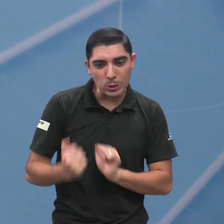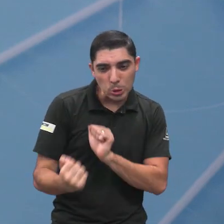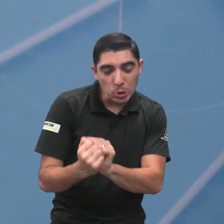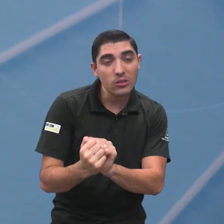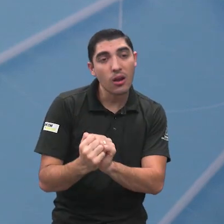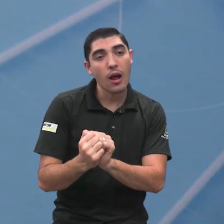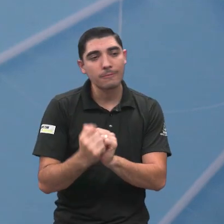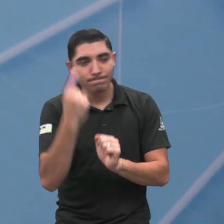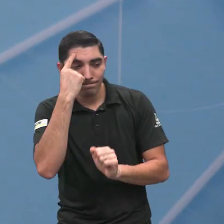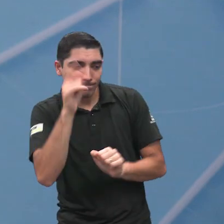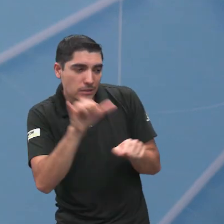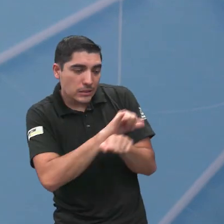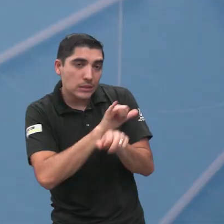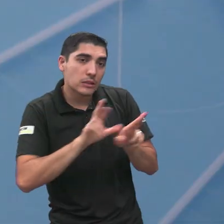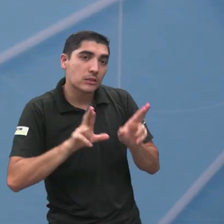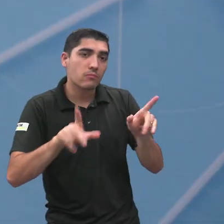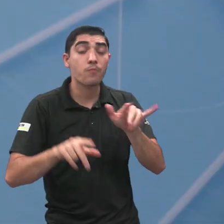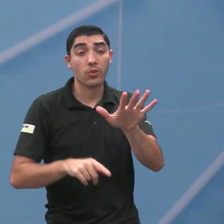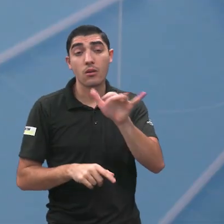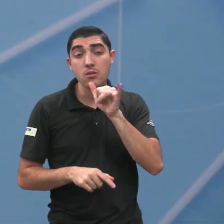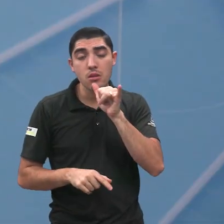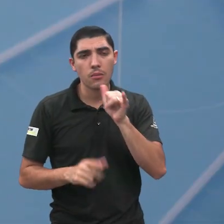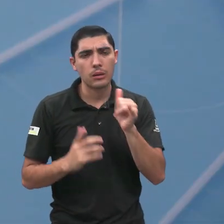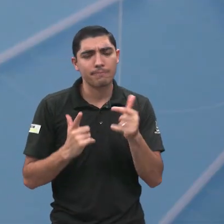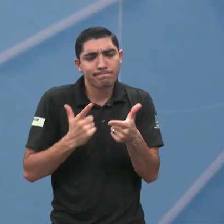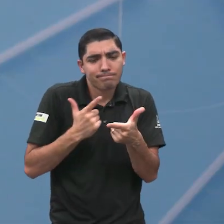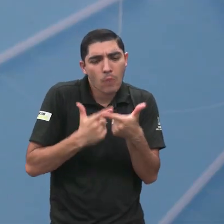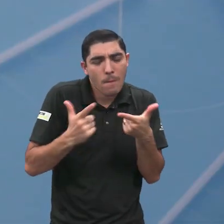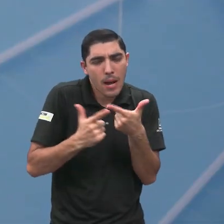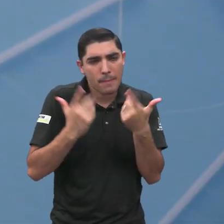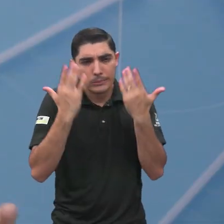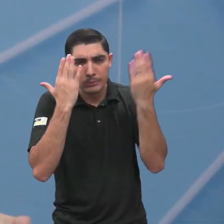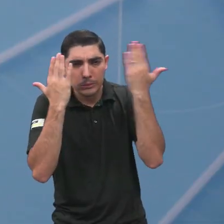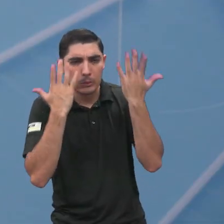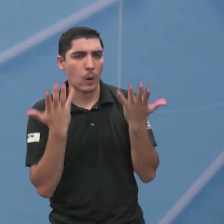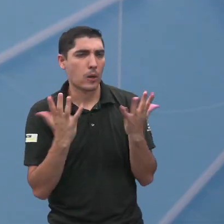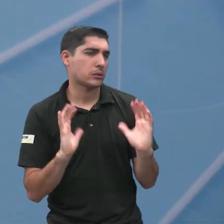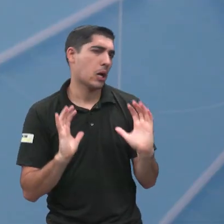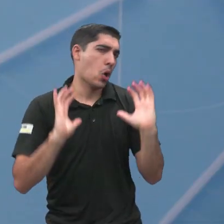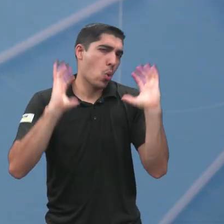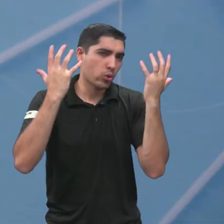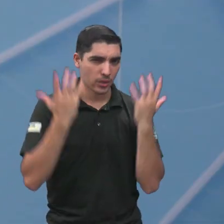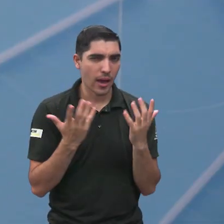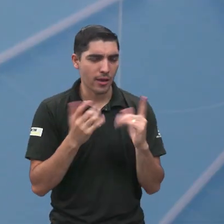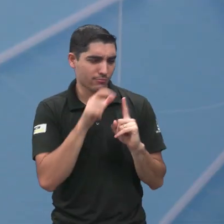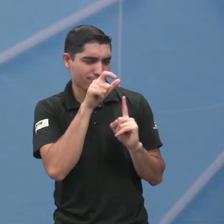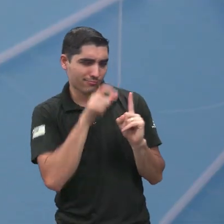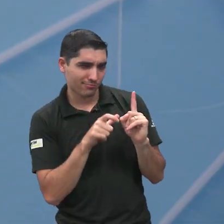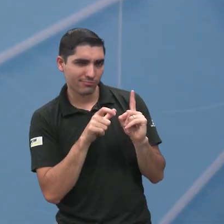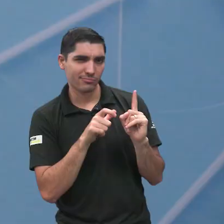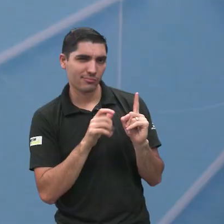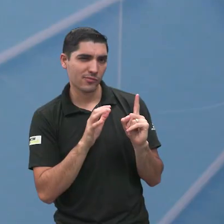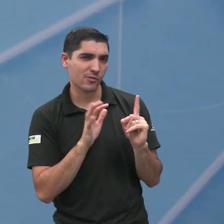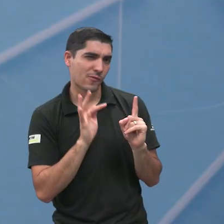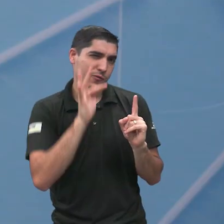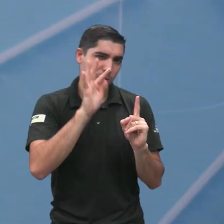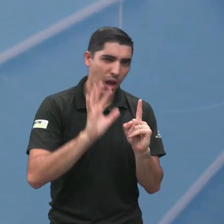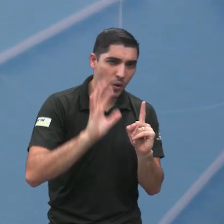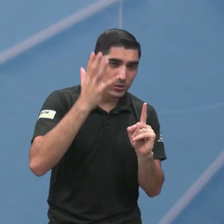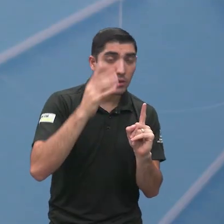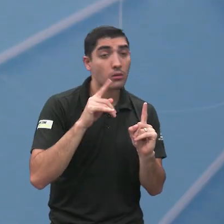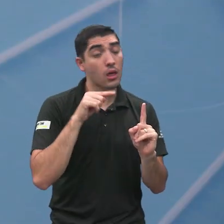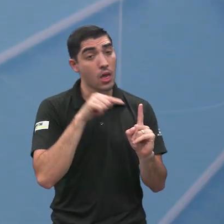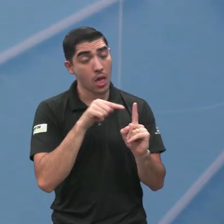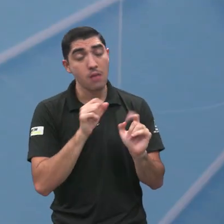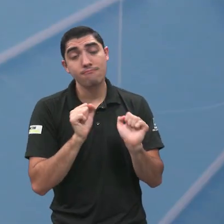coisa também, qualquer tipo de dano psicológico, né, um problema psicológico que a pessoa vier a desenvolver, ele tem